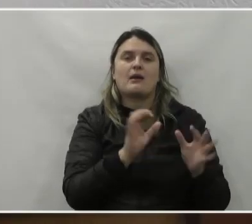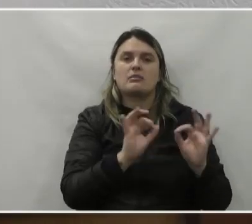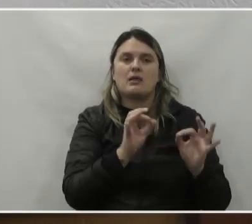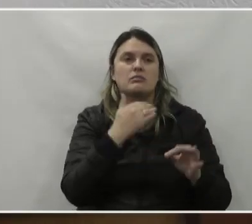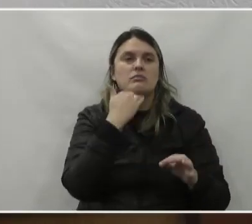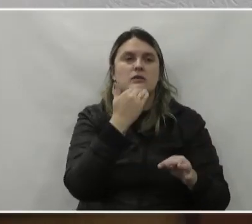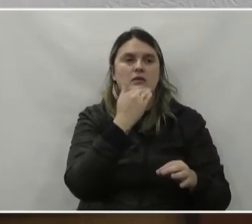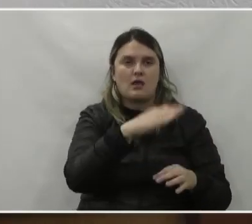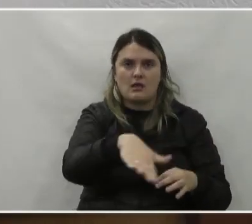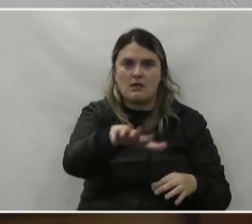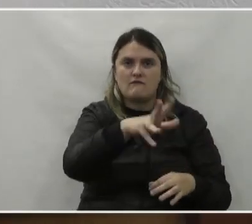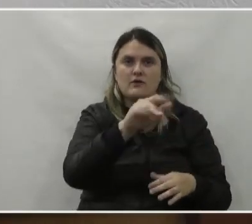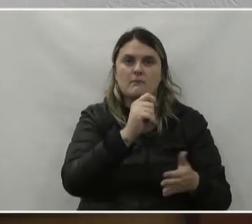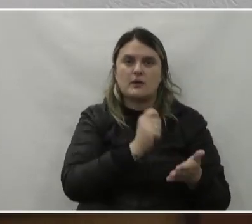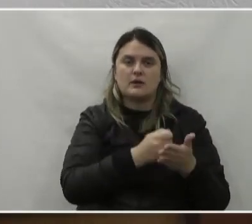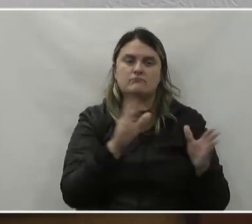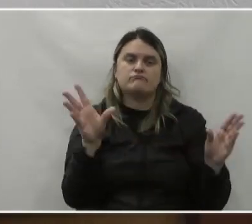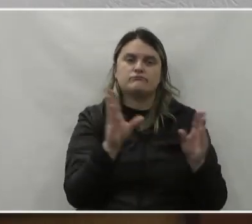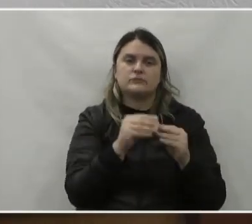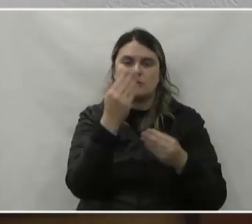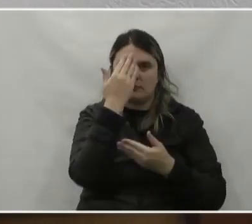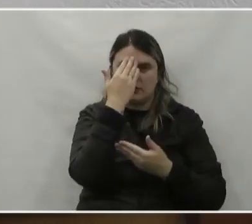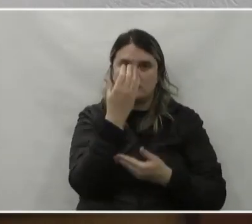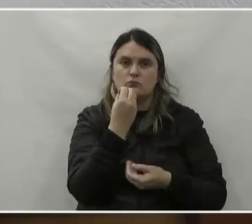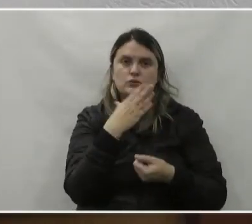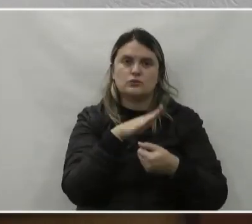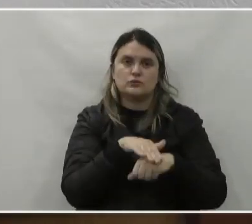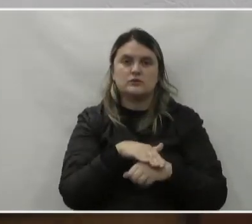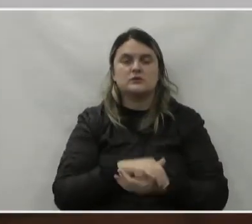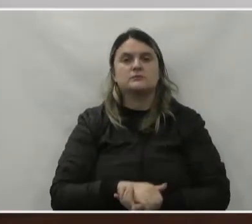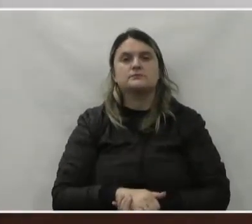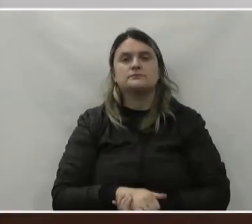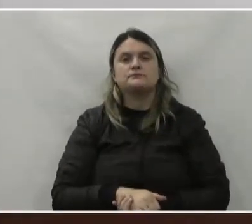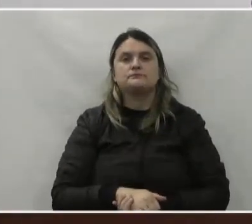cidadão. Nessa noite seria isso. Obrigado.